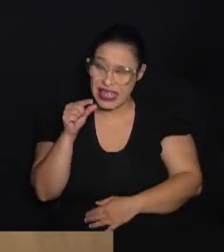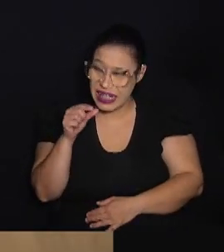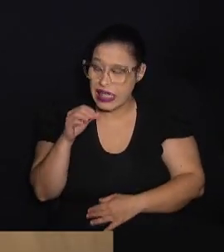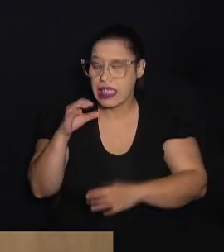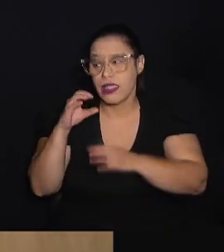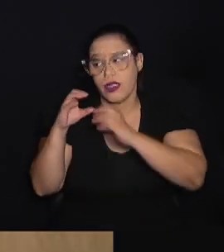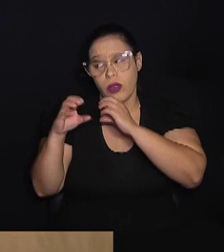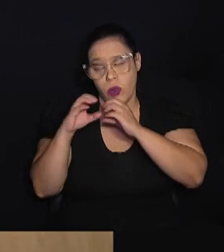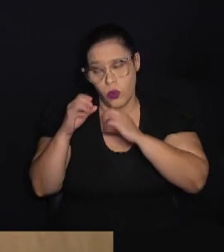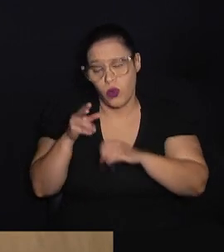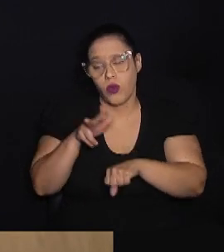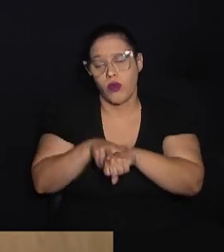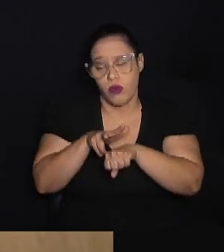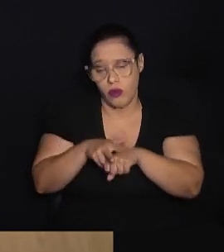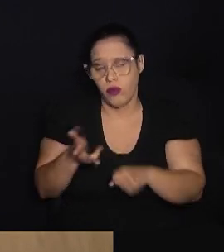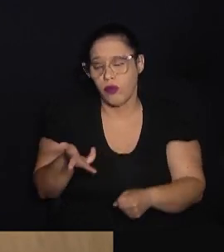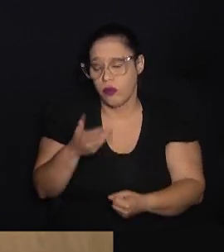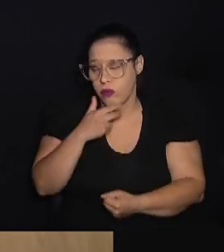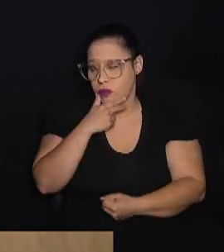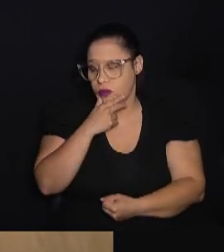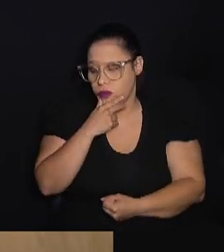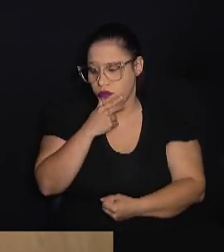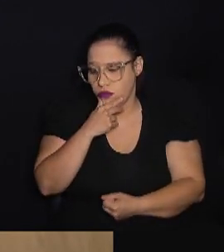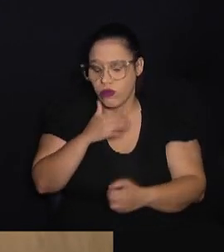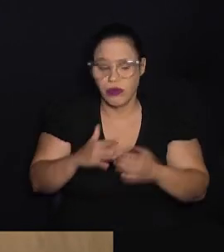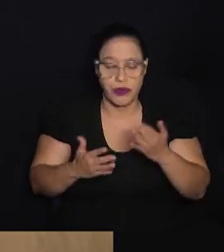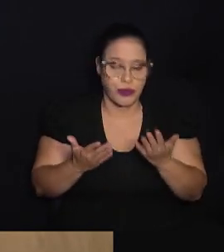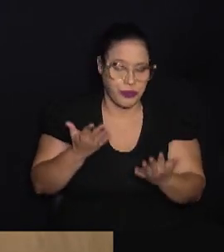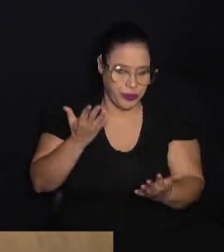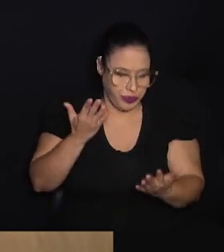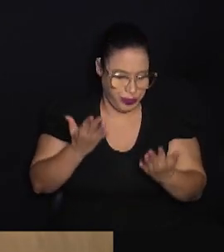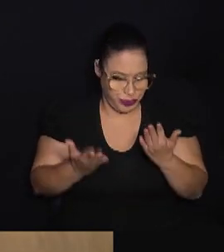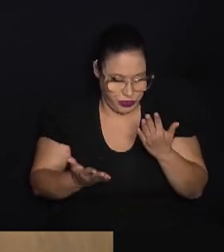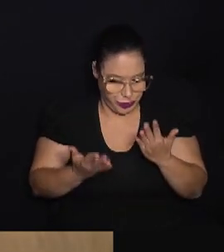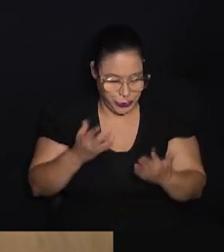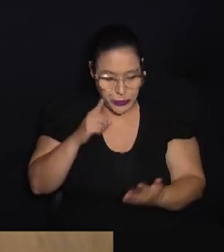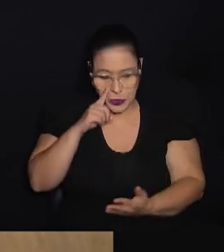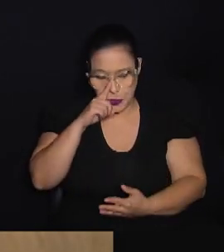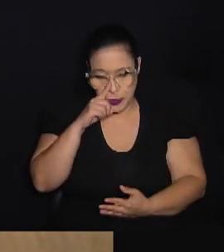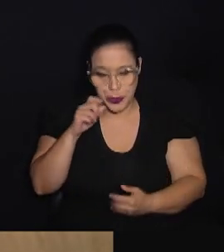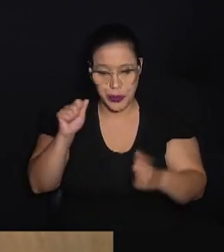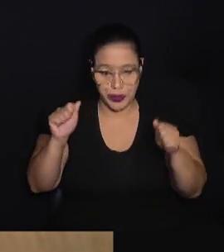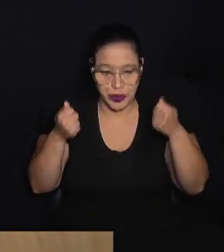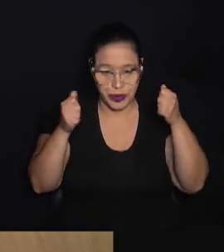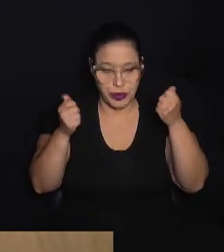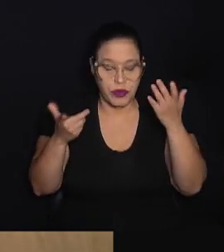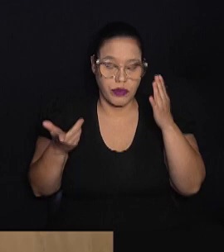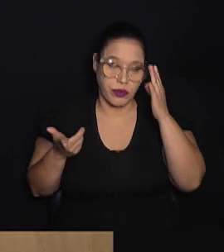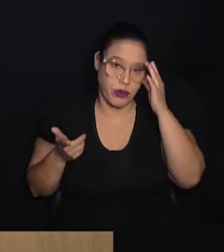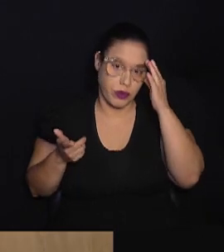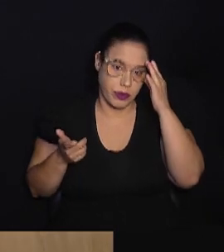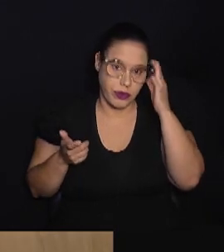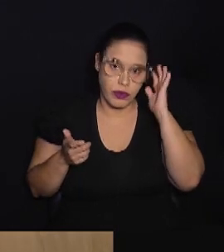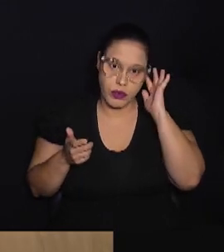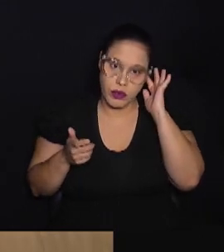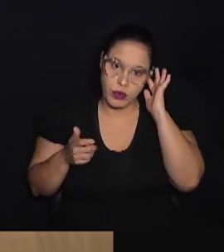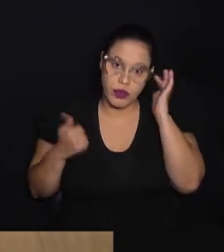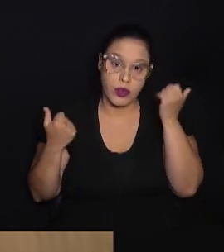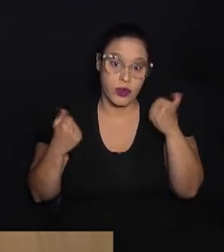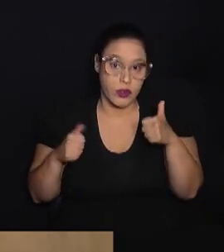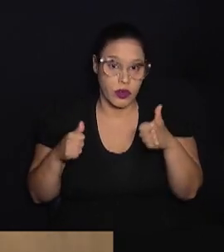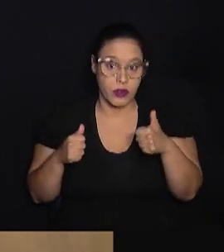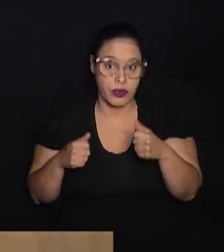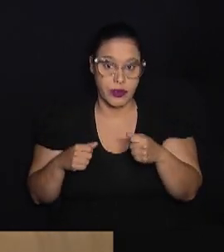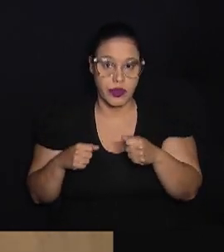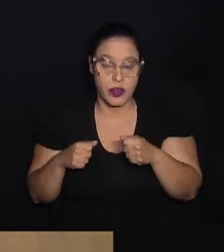com a paciente sobre isso. Quando você coloca na balança os riscos e benefícios, né, e muitas pacientes vão precisar, e o que